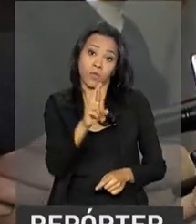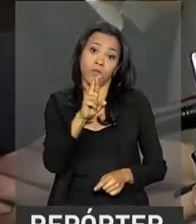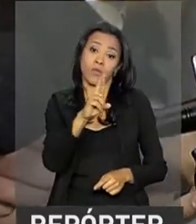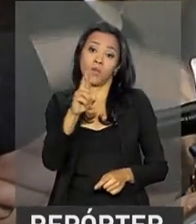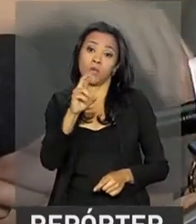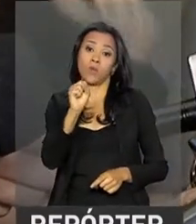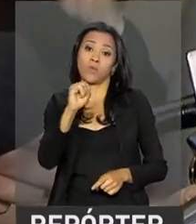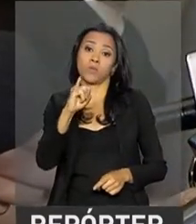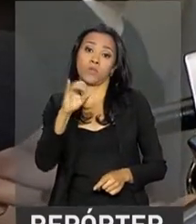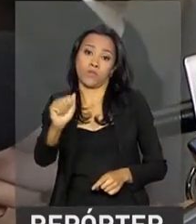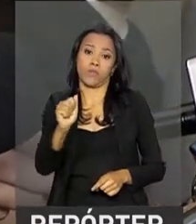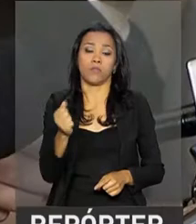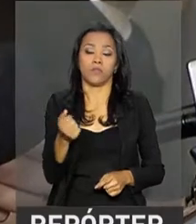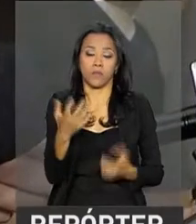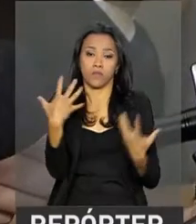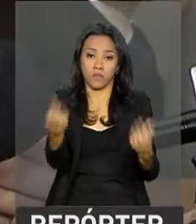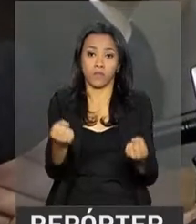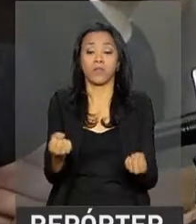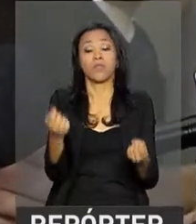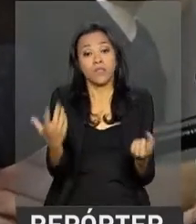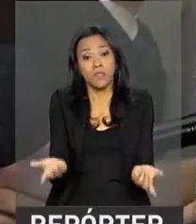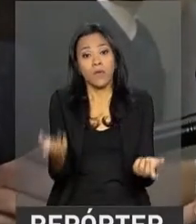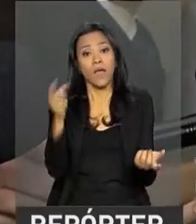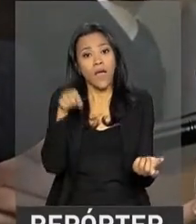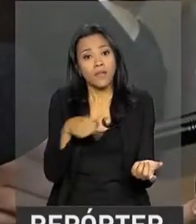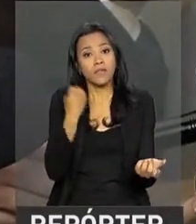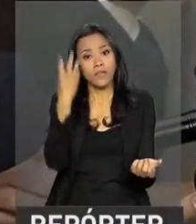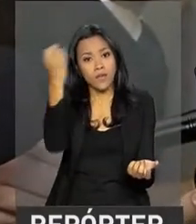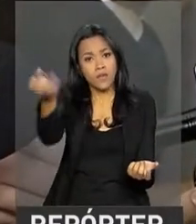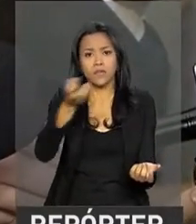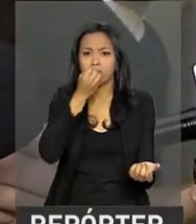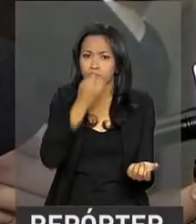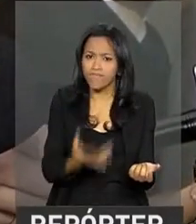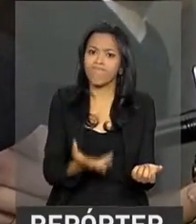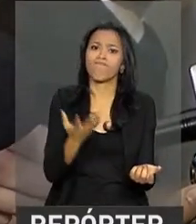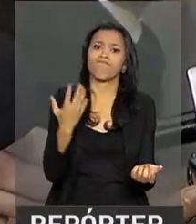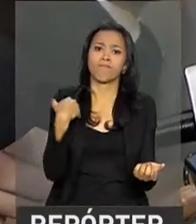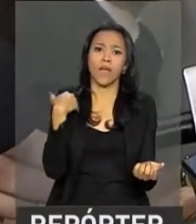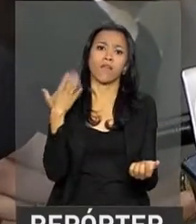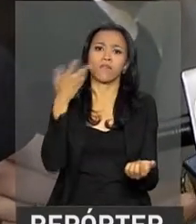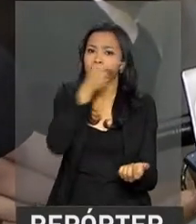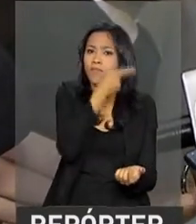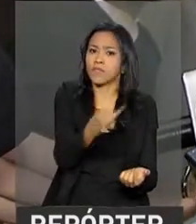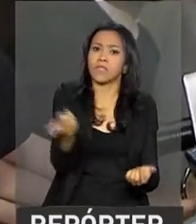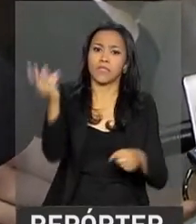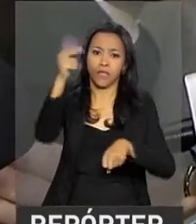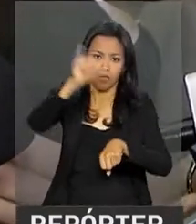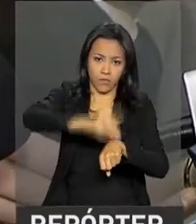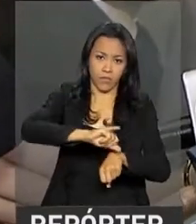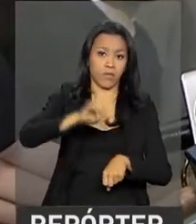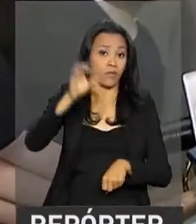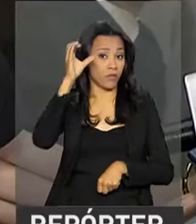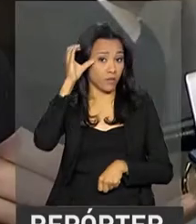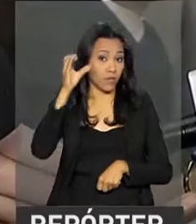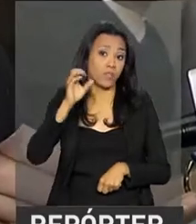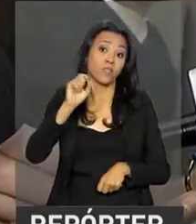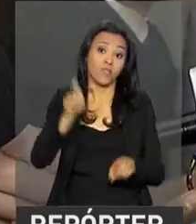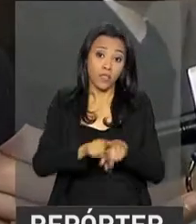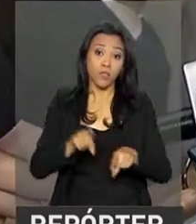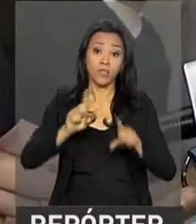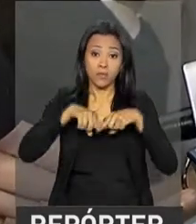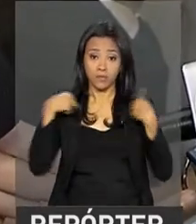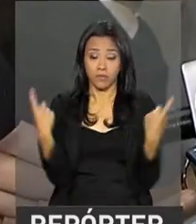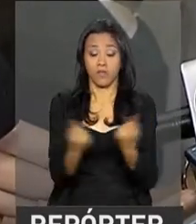que esta viagem foi bem sucedida, seja na visita de Estado a Pequim, seja na reunião do BRICS.